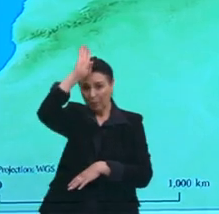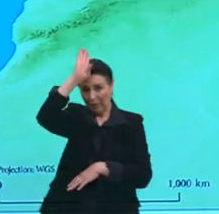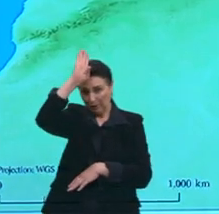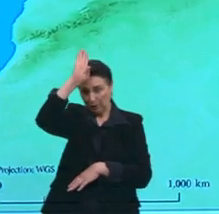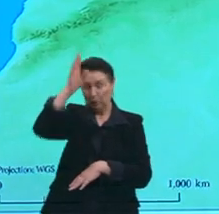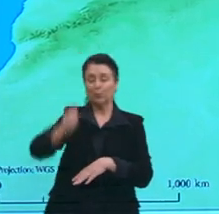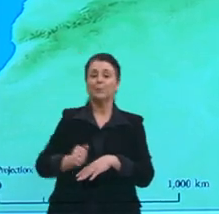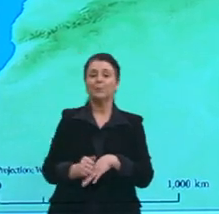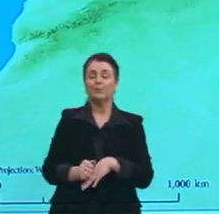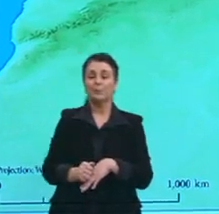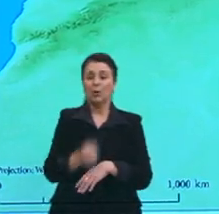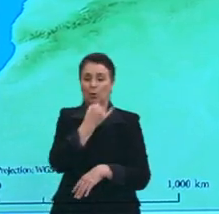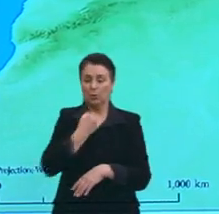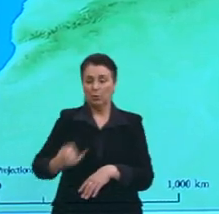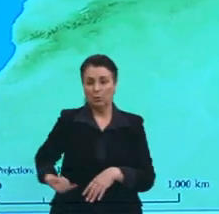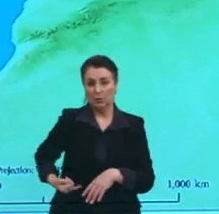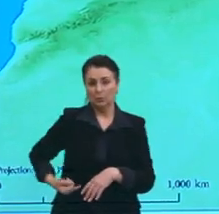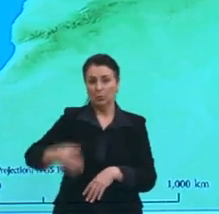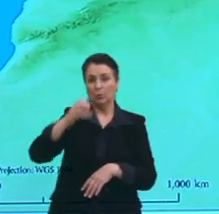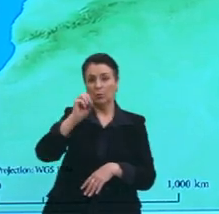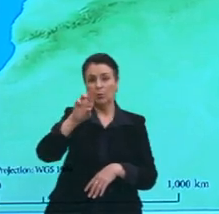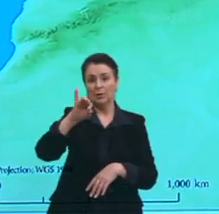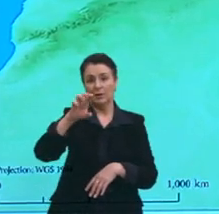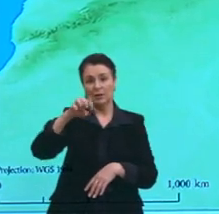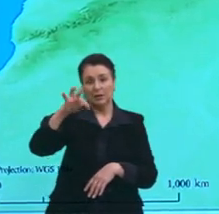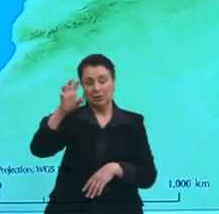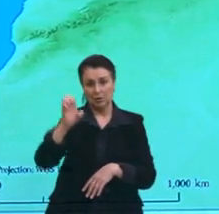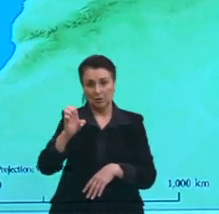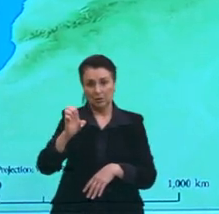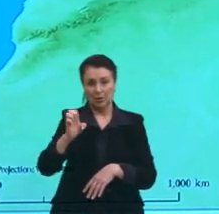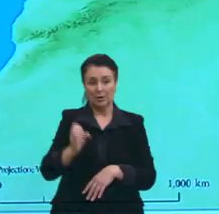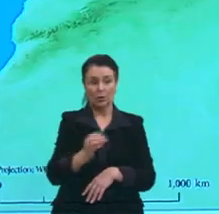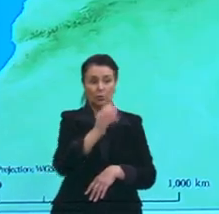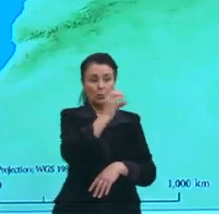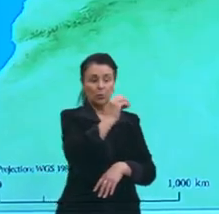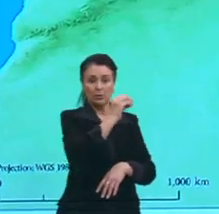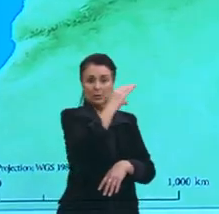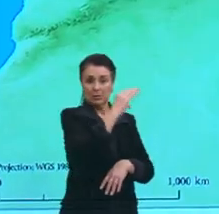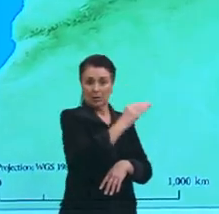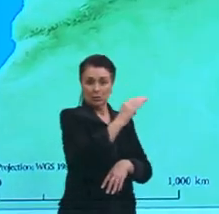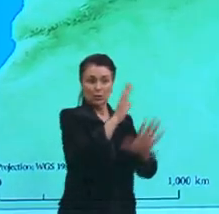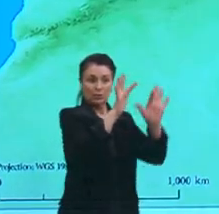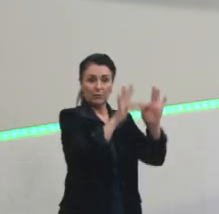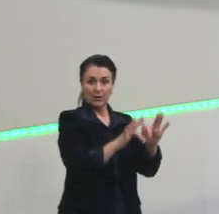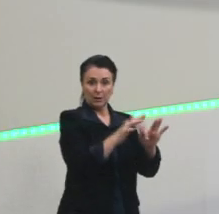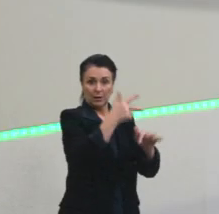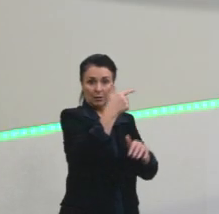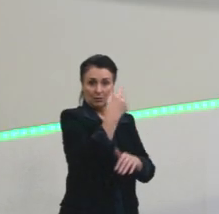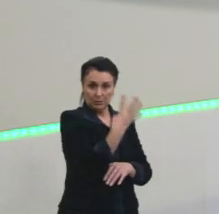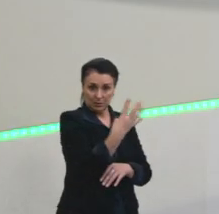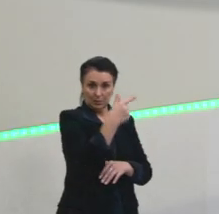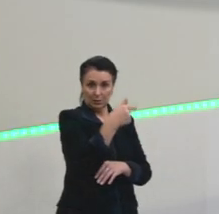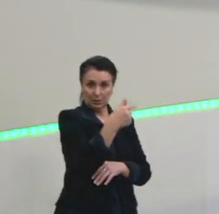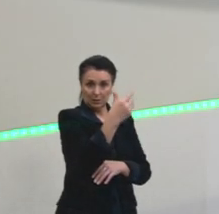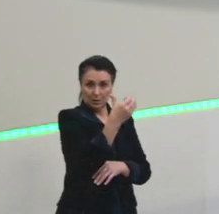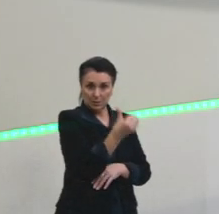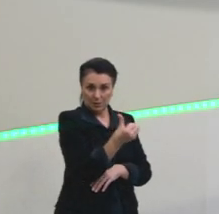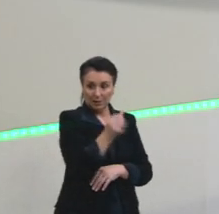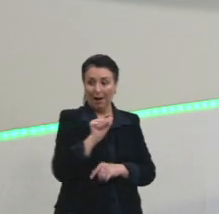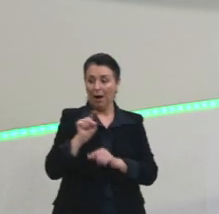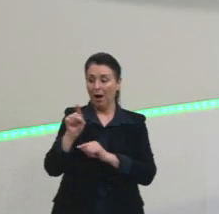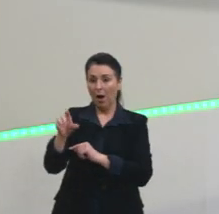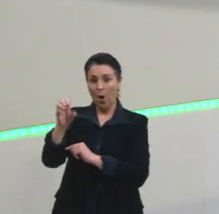um só a porção ocidental que vai cair em 476 a